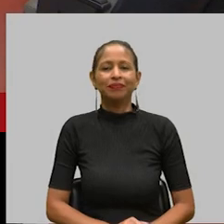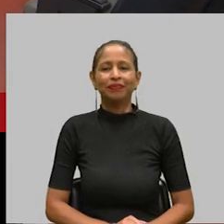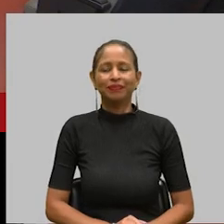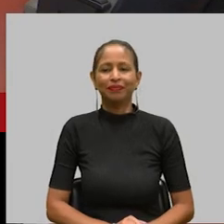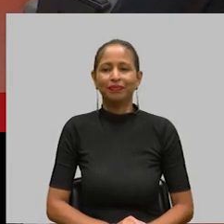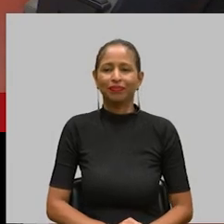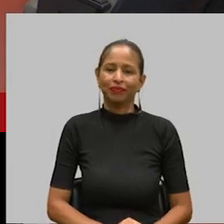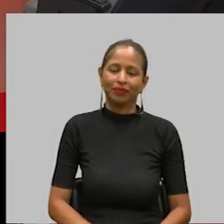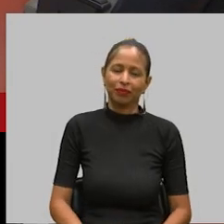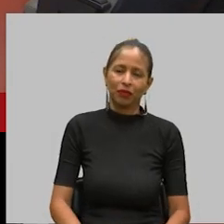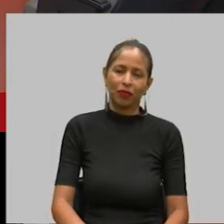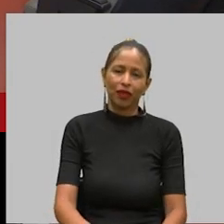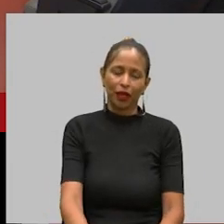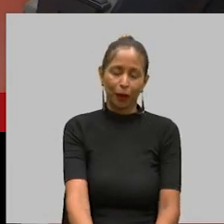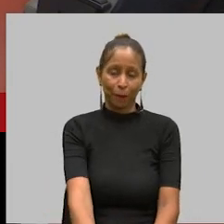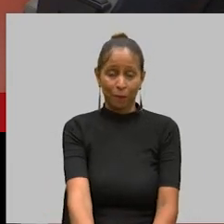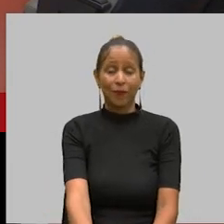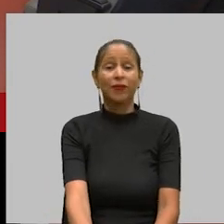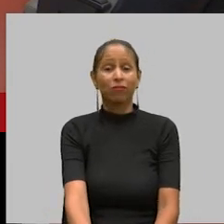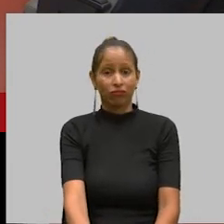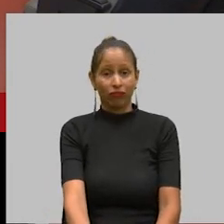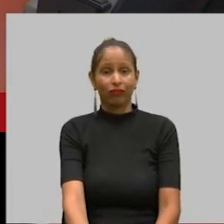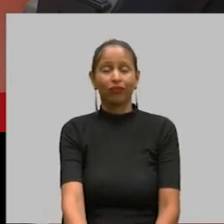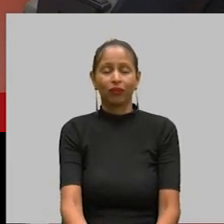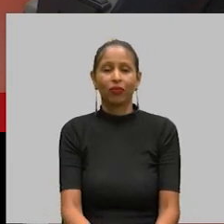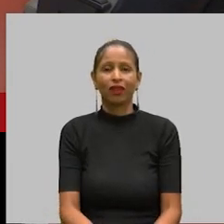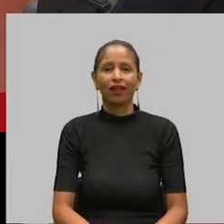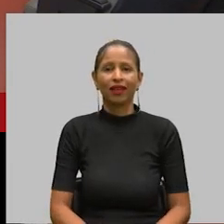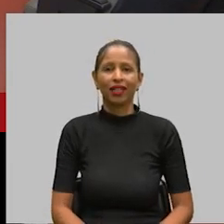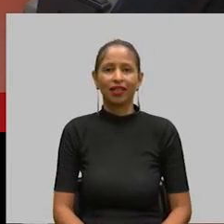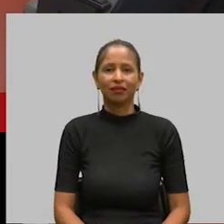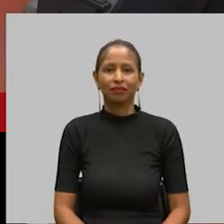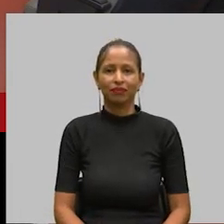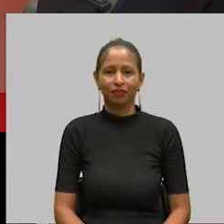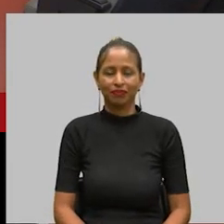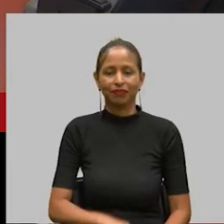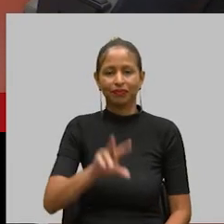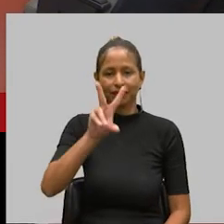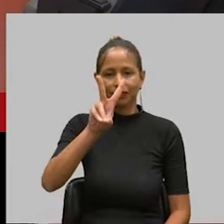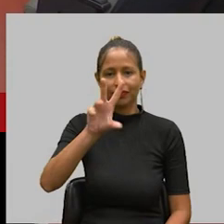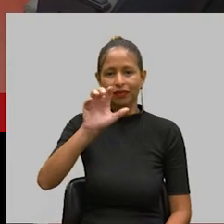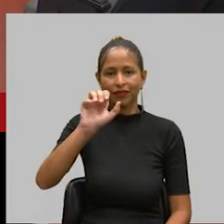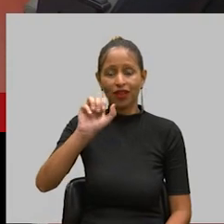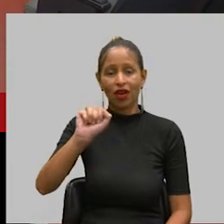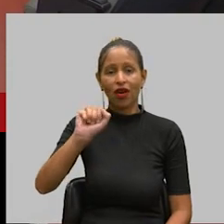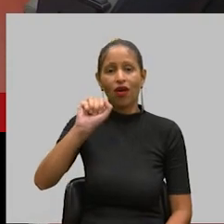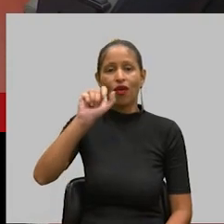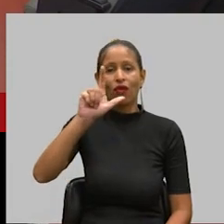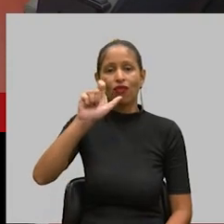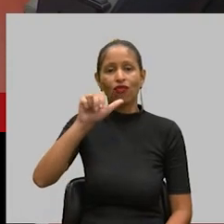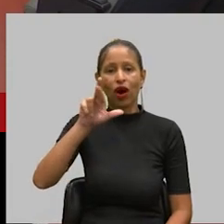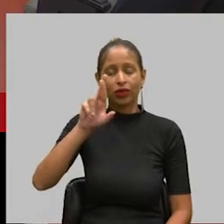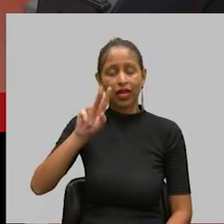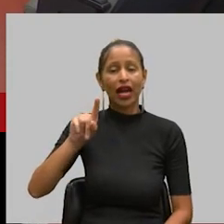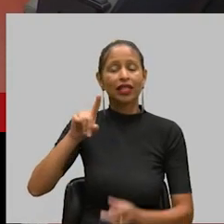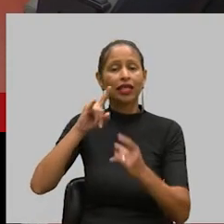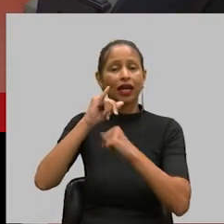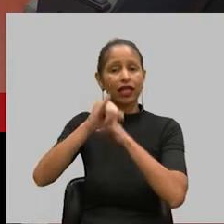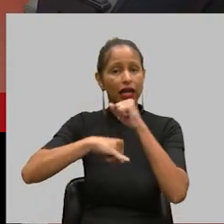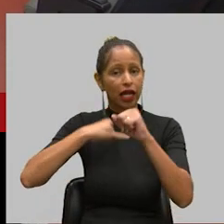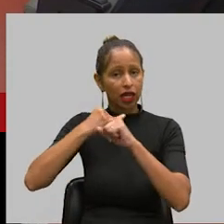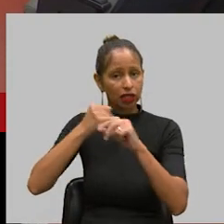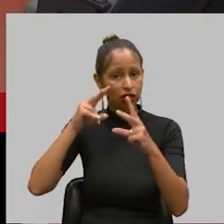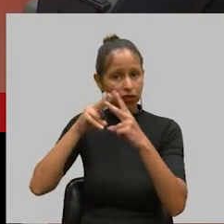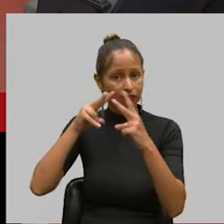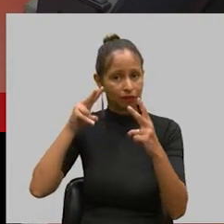Gerais estamos convidando os debatedores Walter está remotamente João Batista